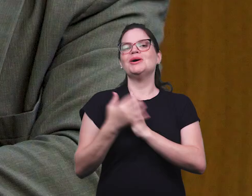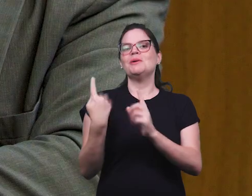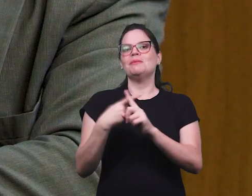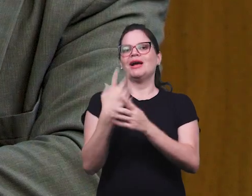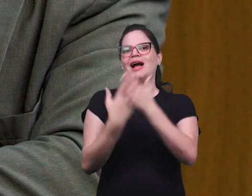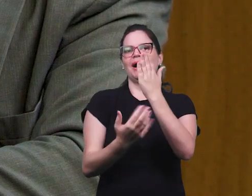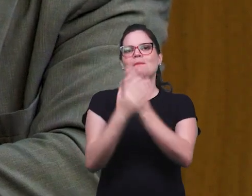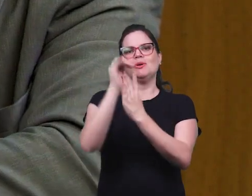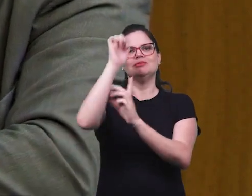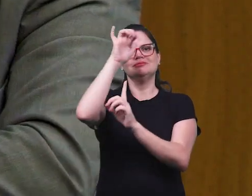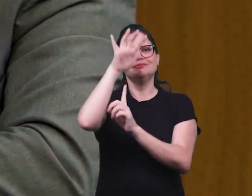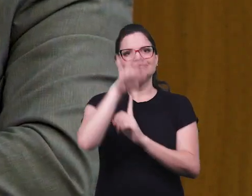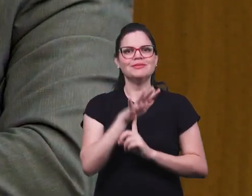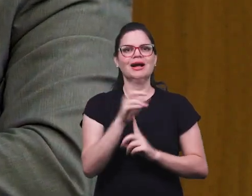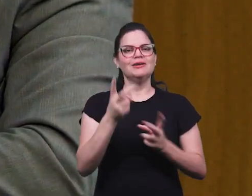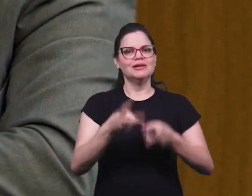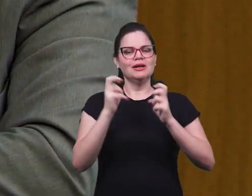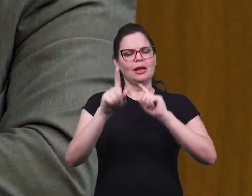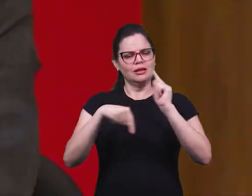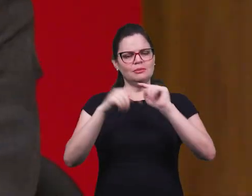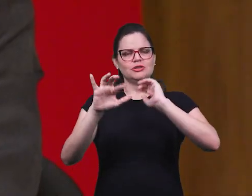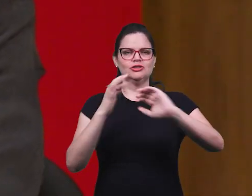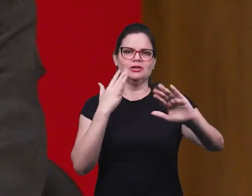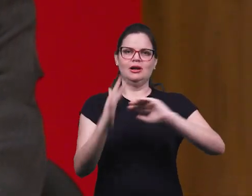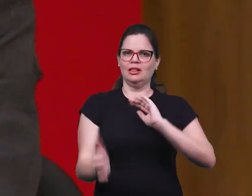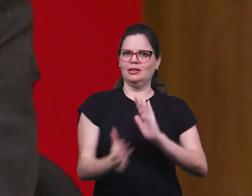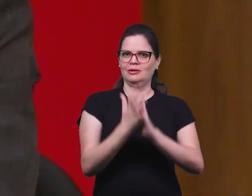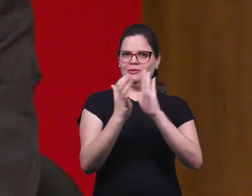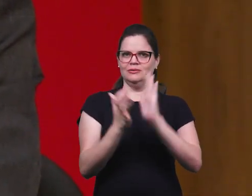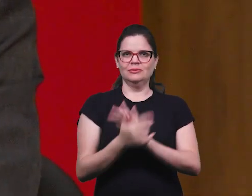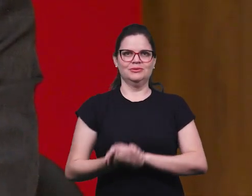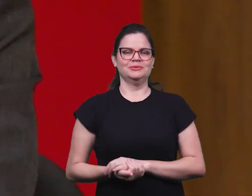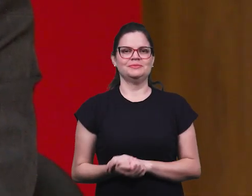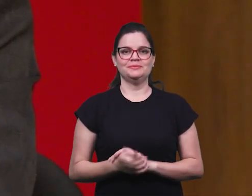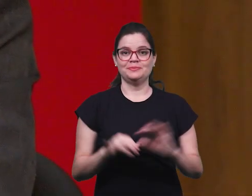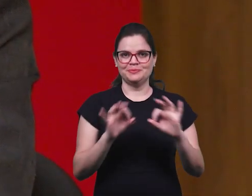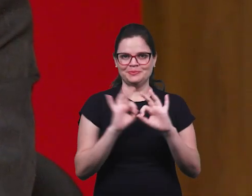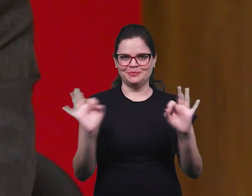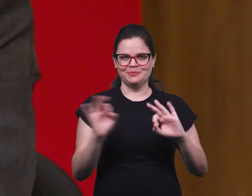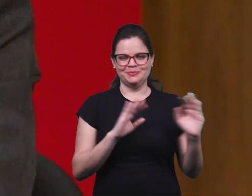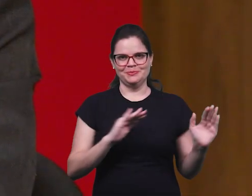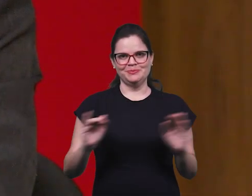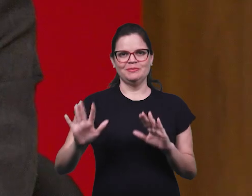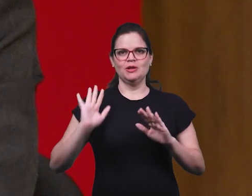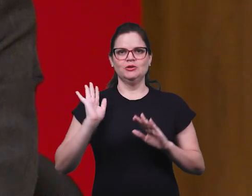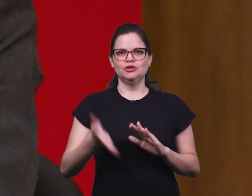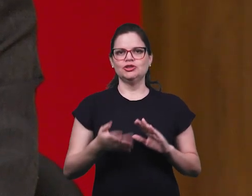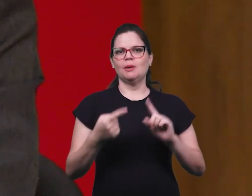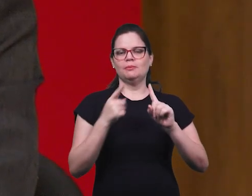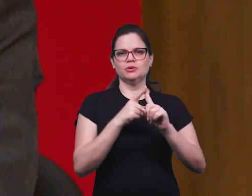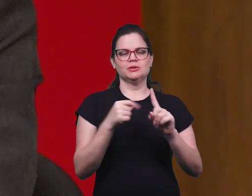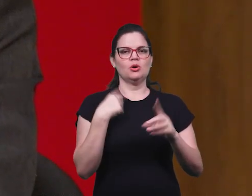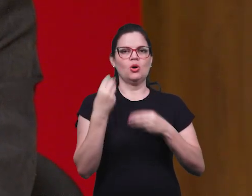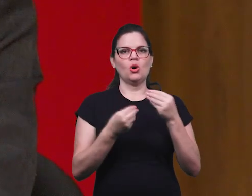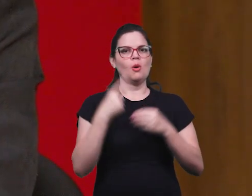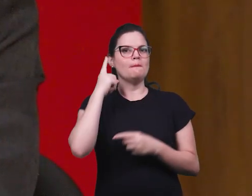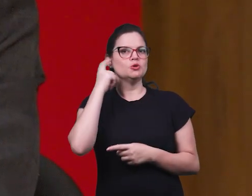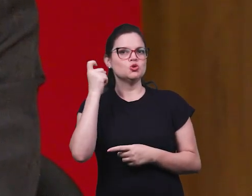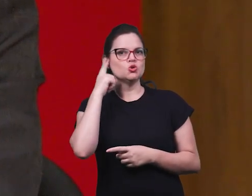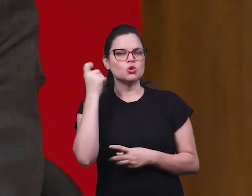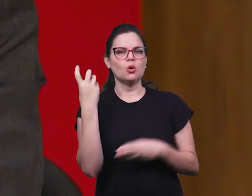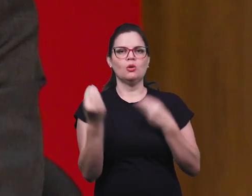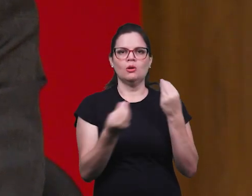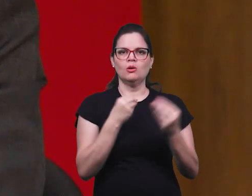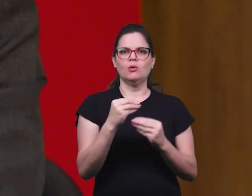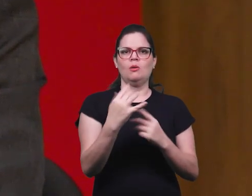vai estar sobre as nossas vidas. Maravilha. Amém? Muito bem. Até aqui nós falamos então a respeito das produções dos sons e como isso